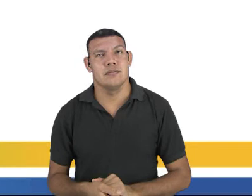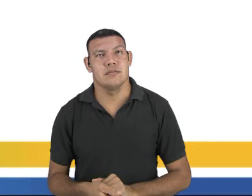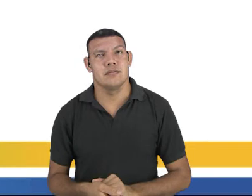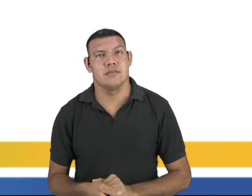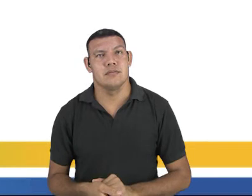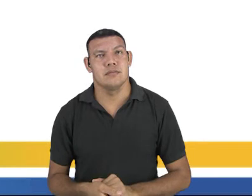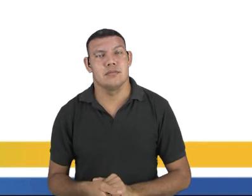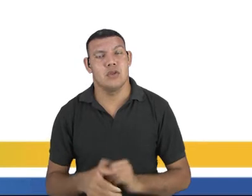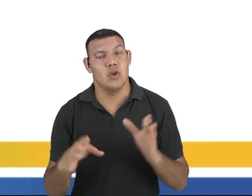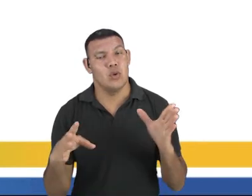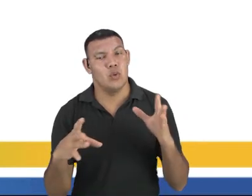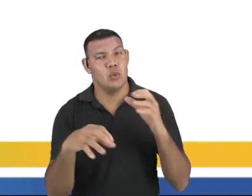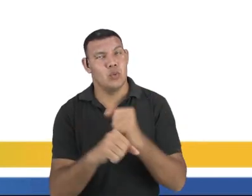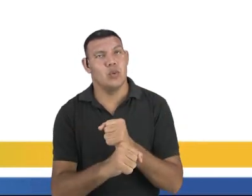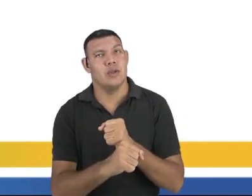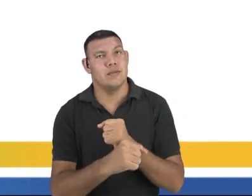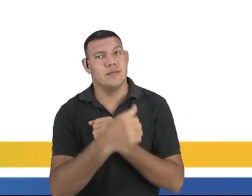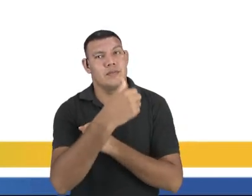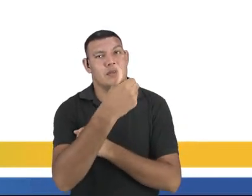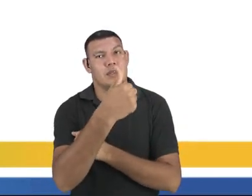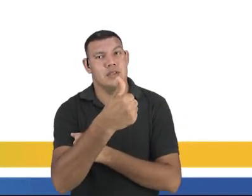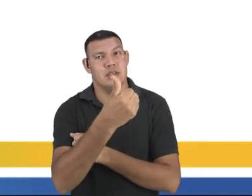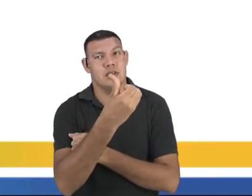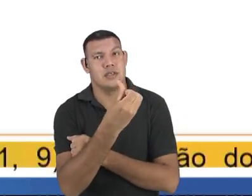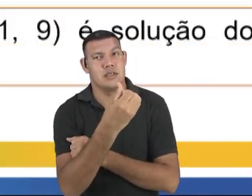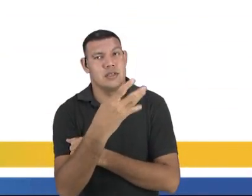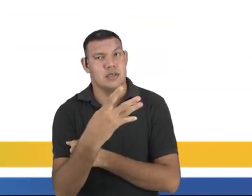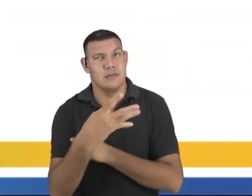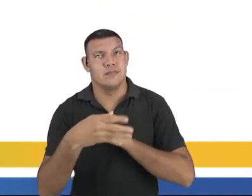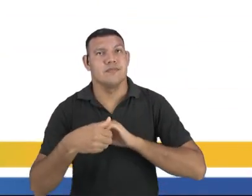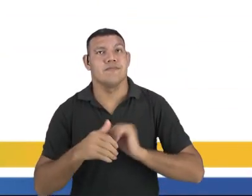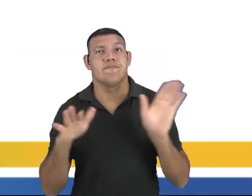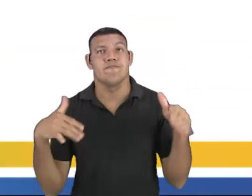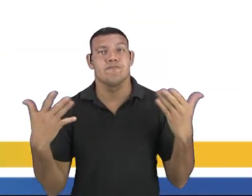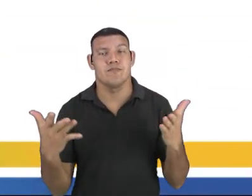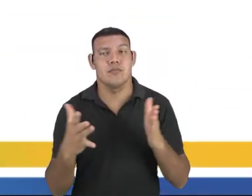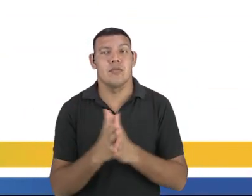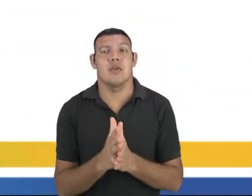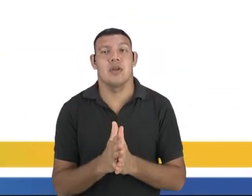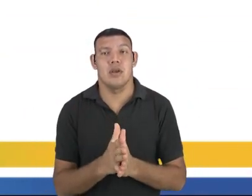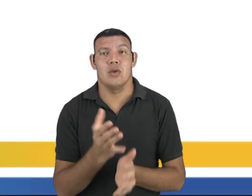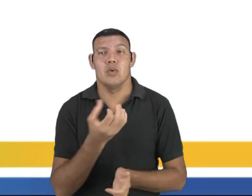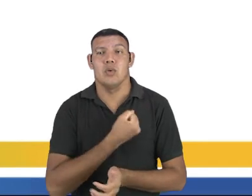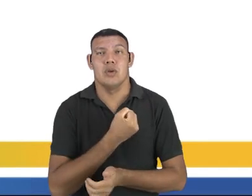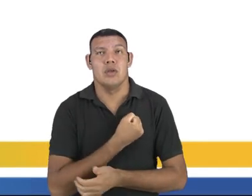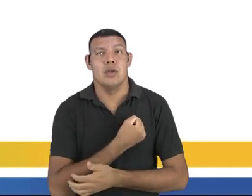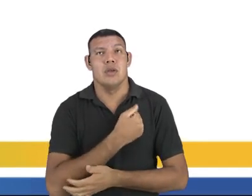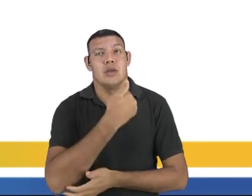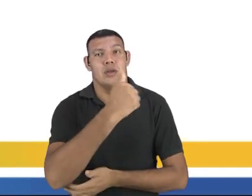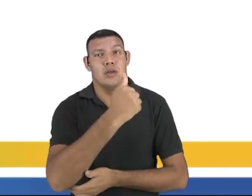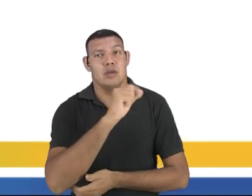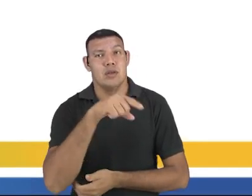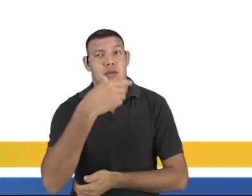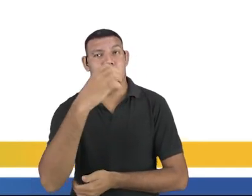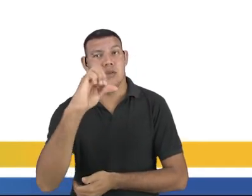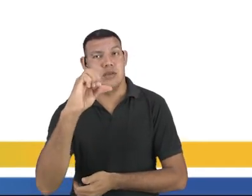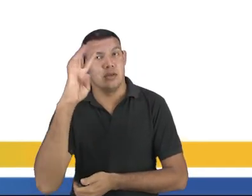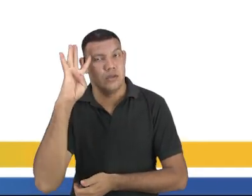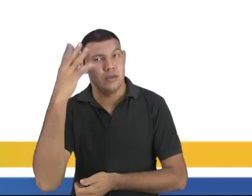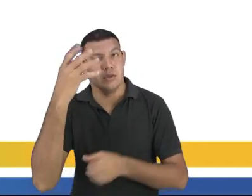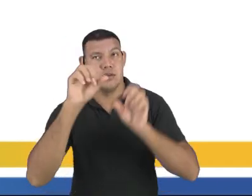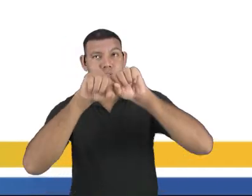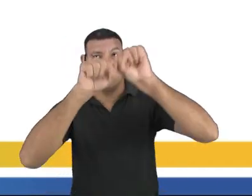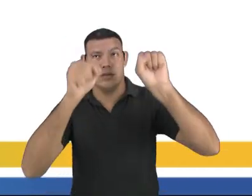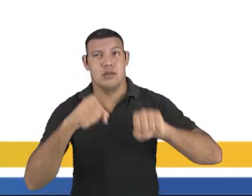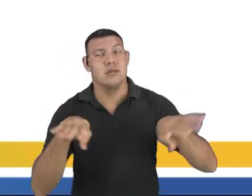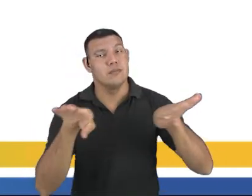se eu fizesse as formas vai ser igual a 164 Então logo o par ordenado né 11 9 A solução